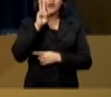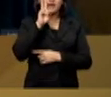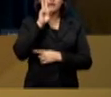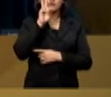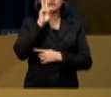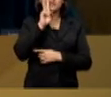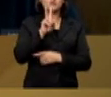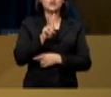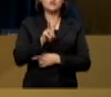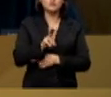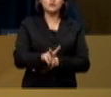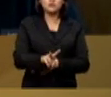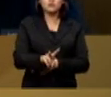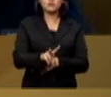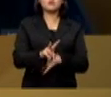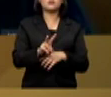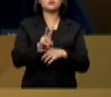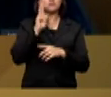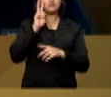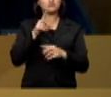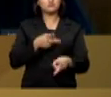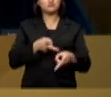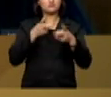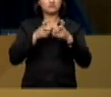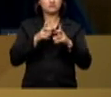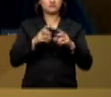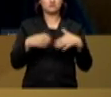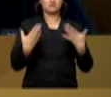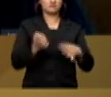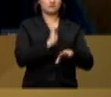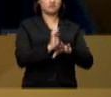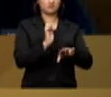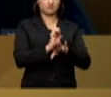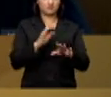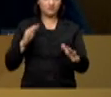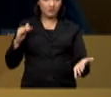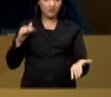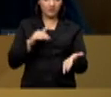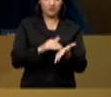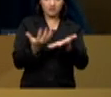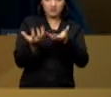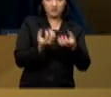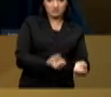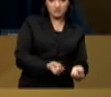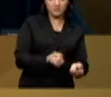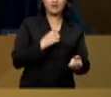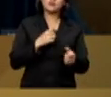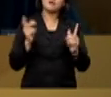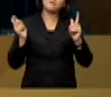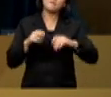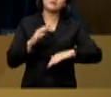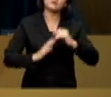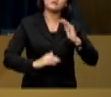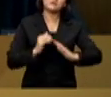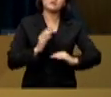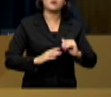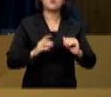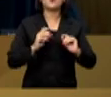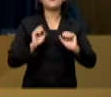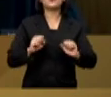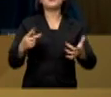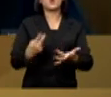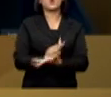de destino, cria situação de grande instabilidade e com potencial para a ocorrência de